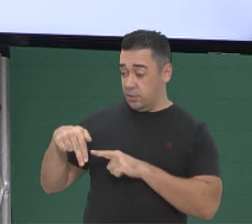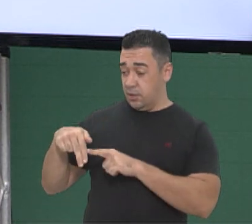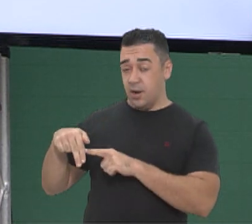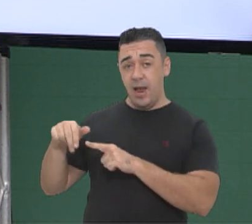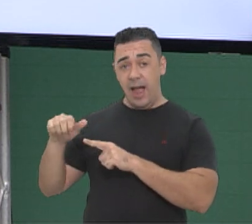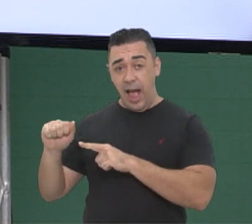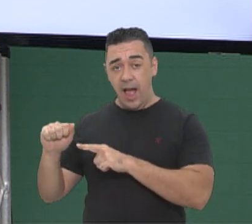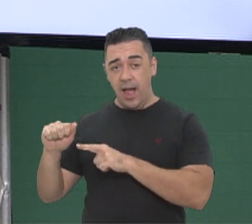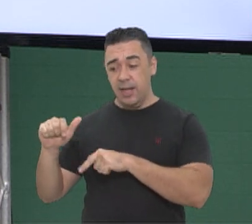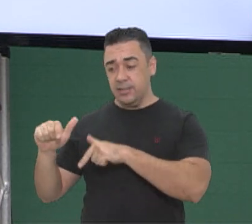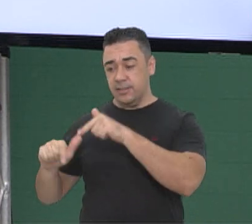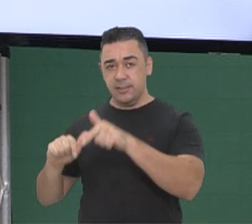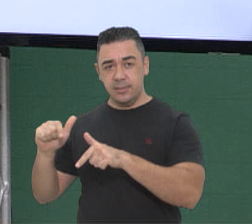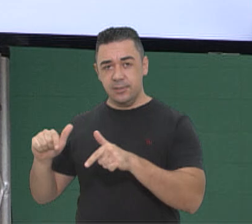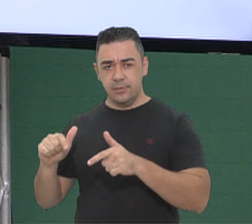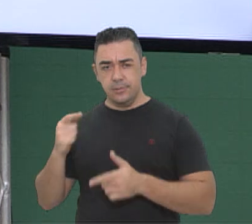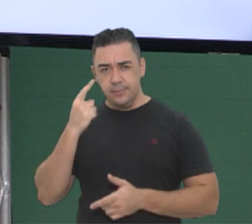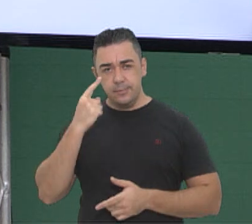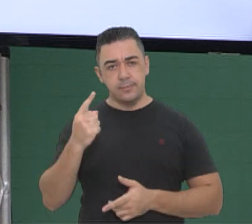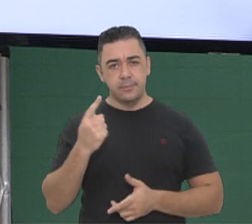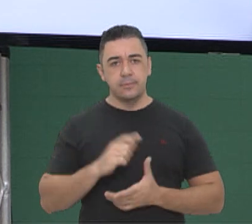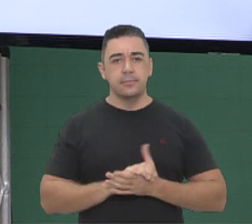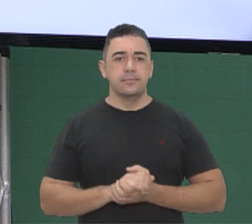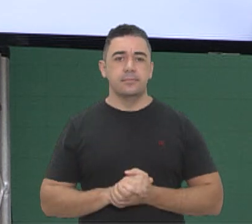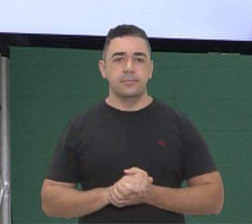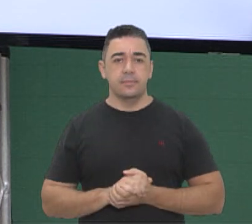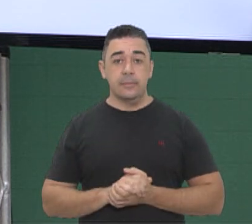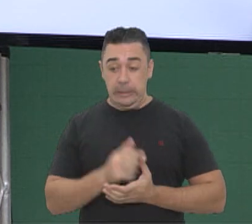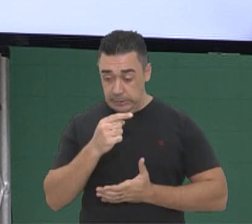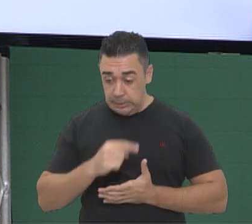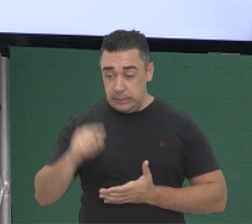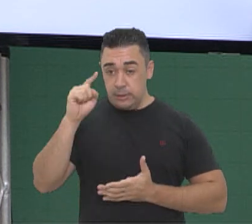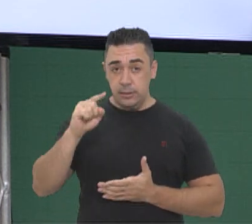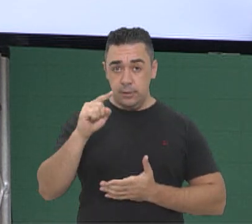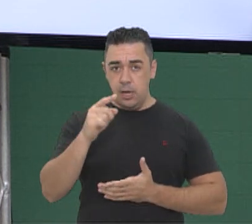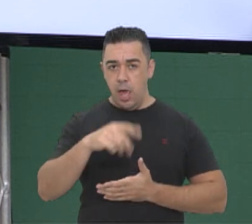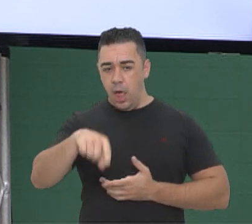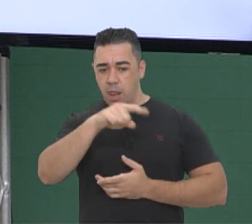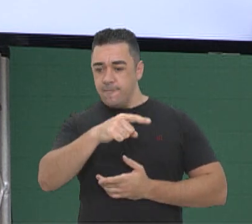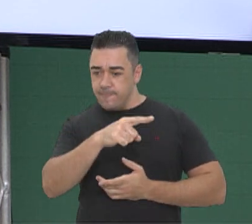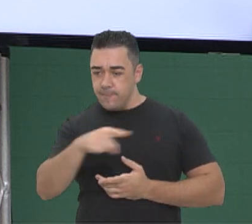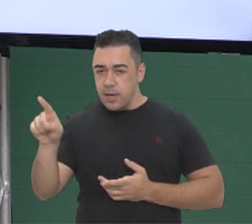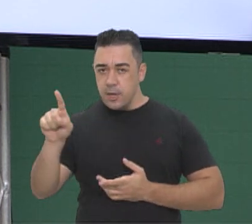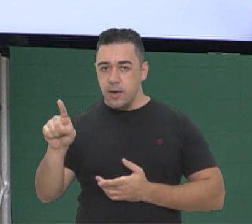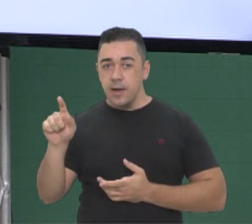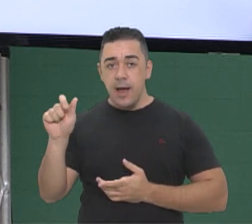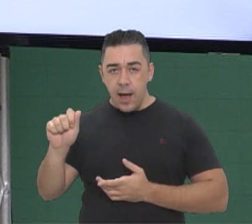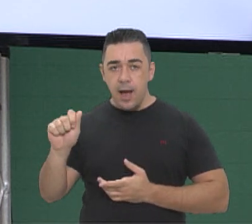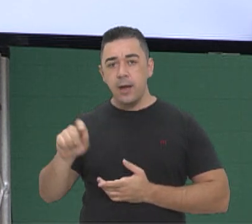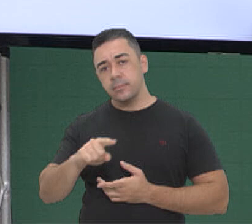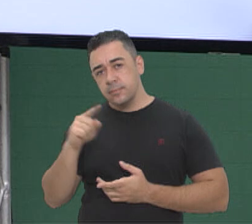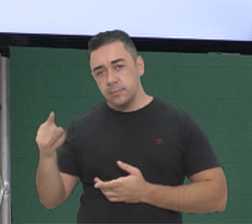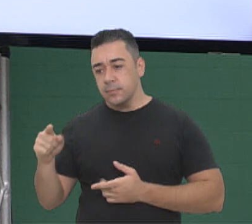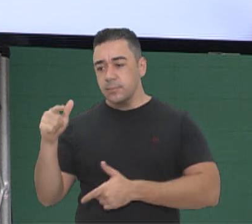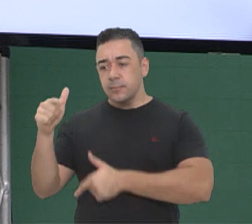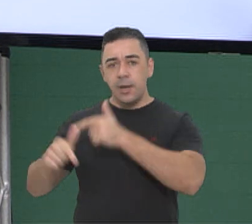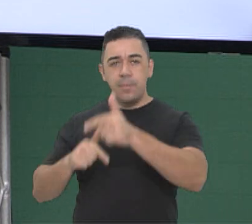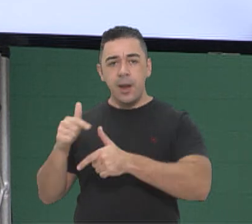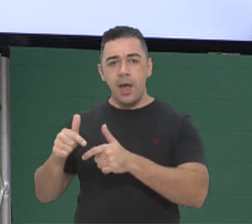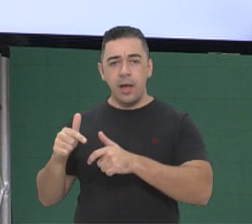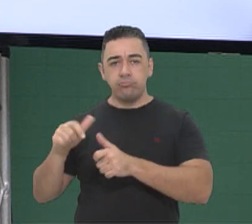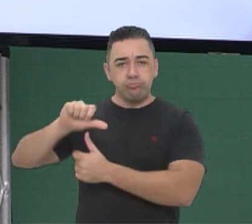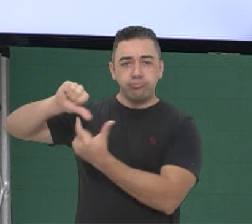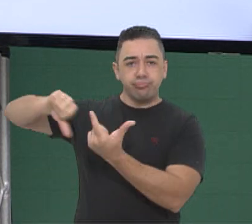conseguiu identificar e destacar? Uso do verbo ir, eles vão, preposição a, e o verbo trabalhar, que não